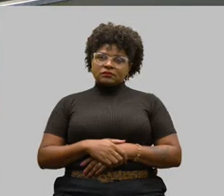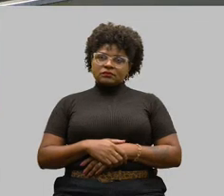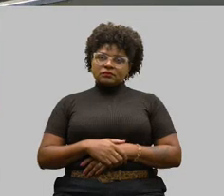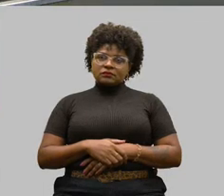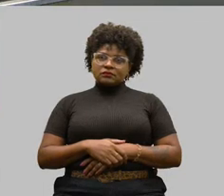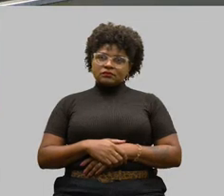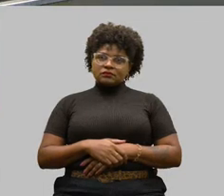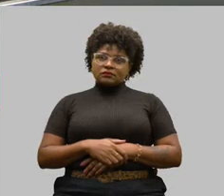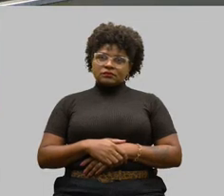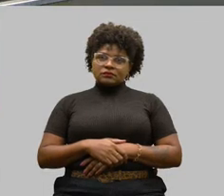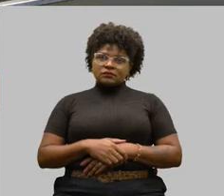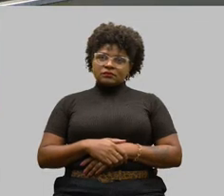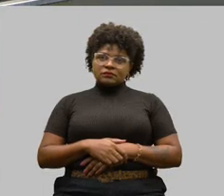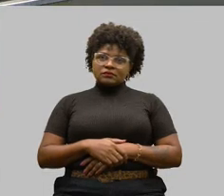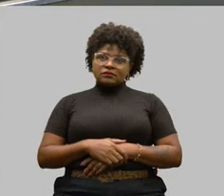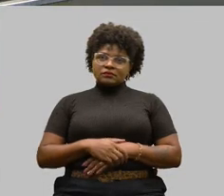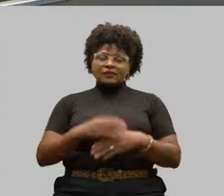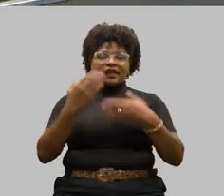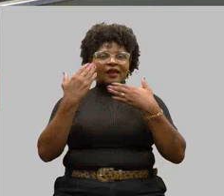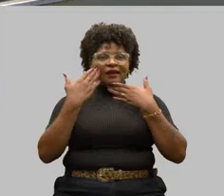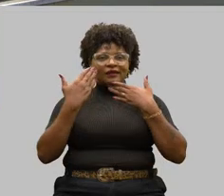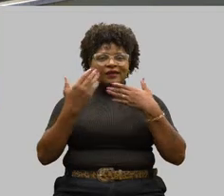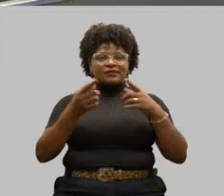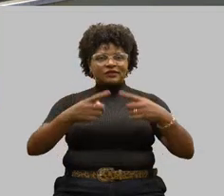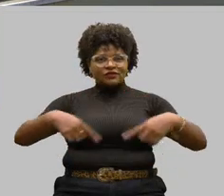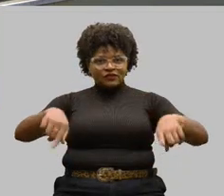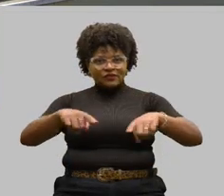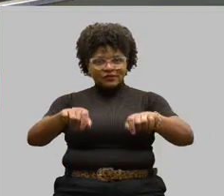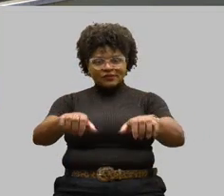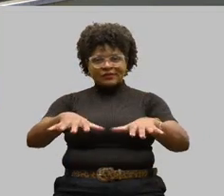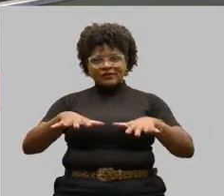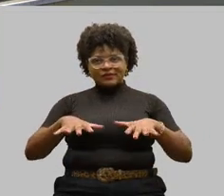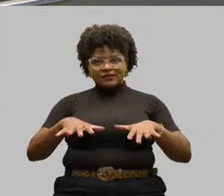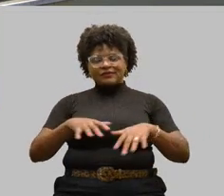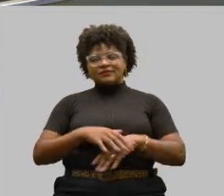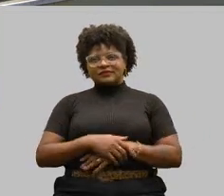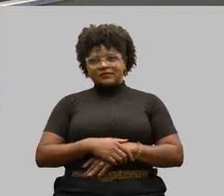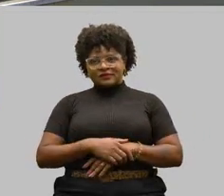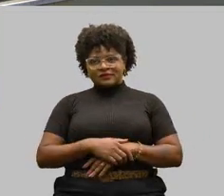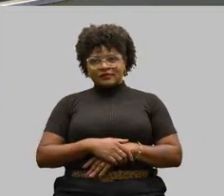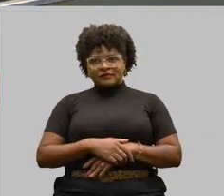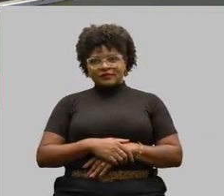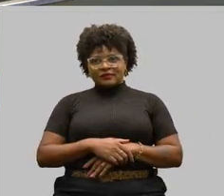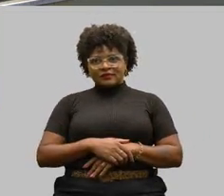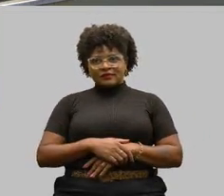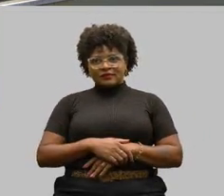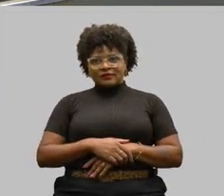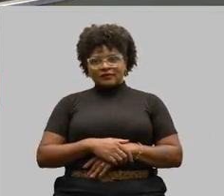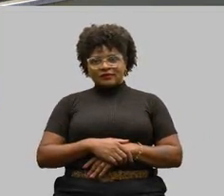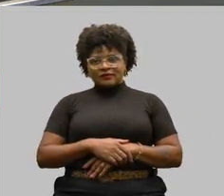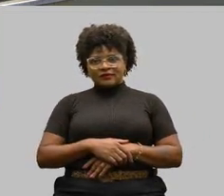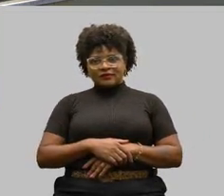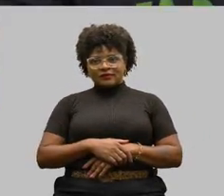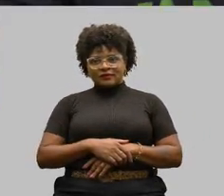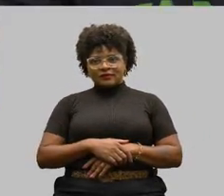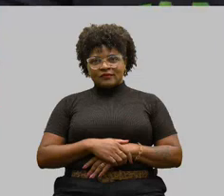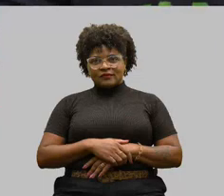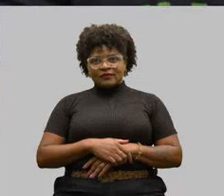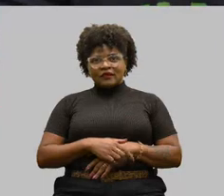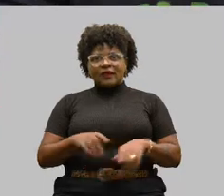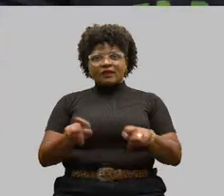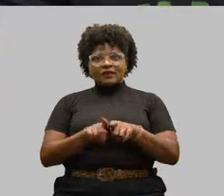eu agradeço vocês todos estão presentes também